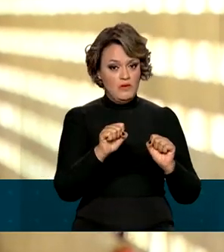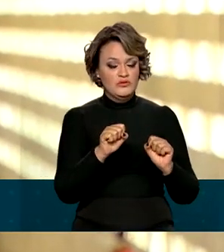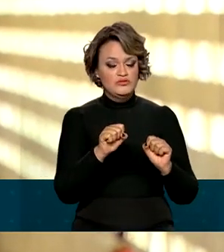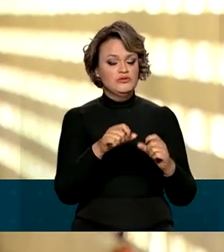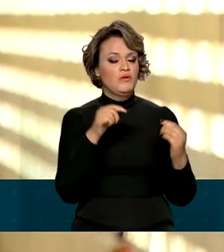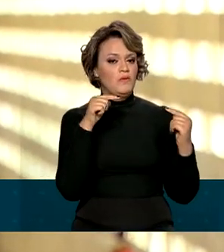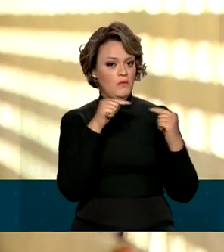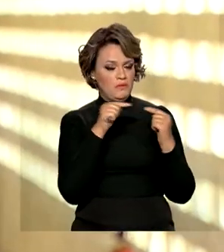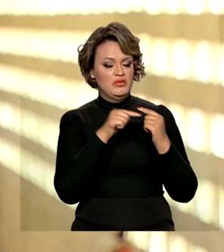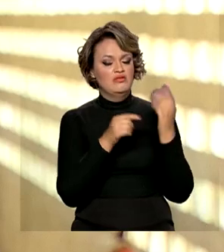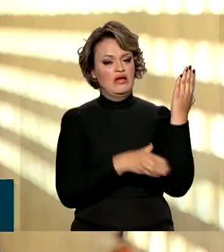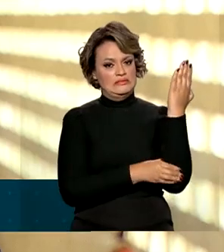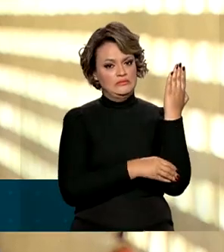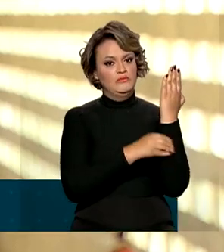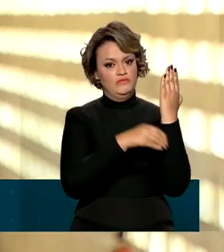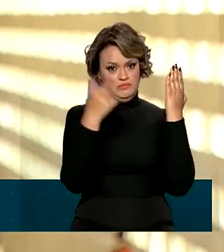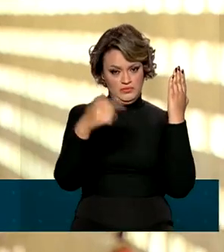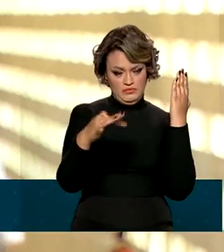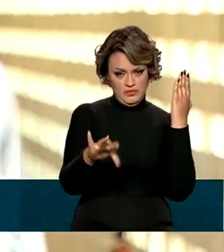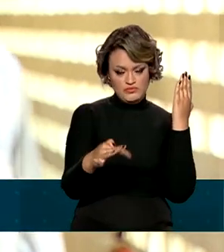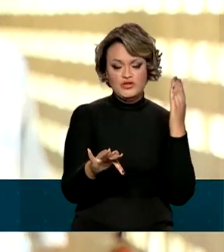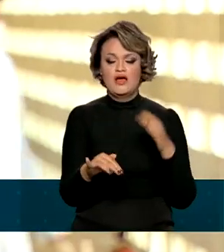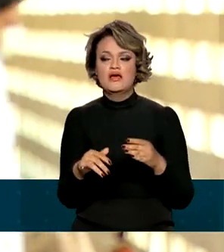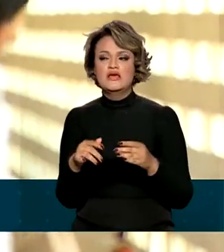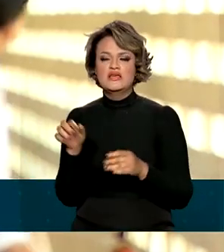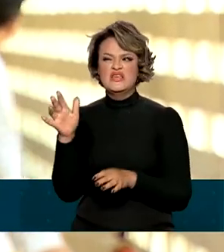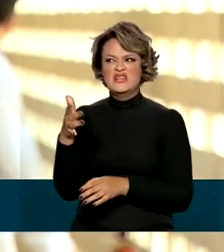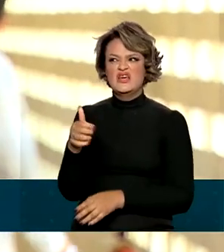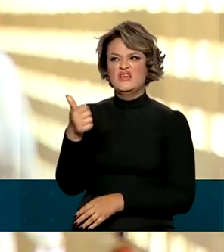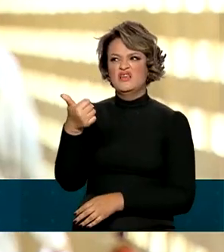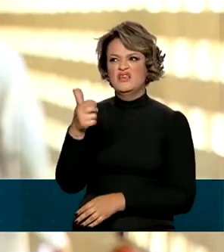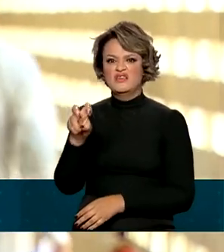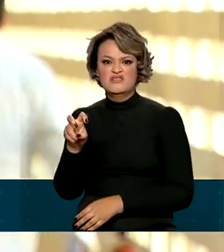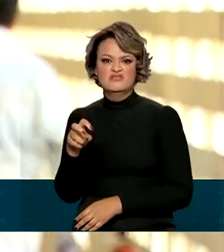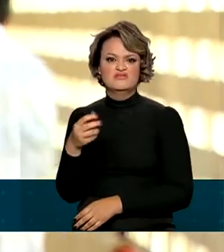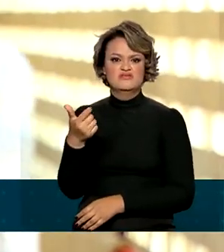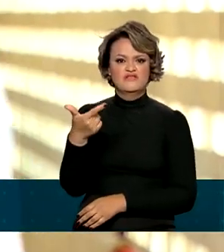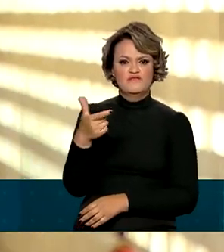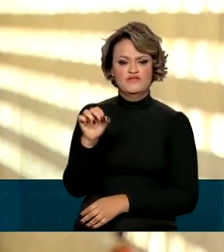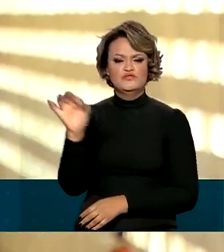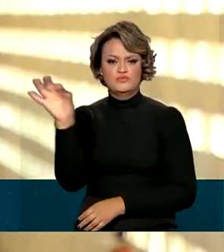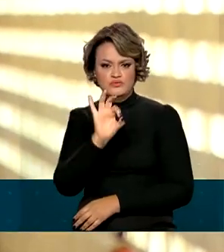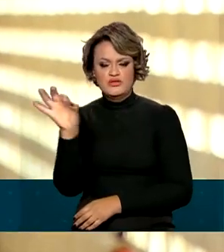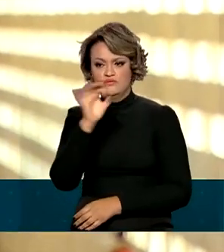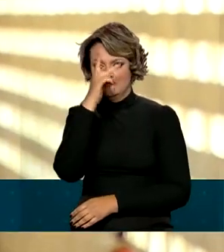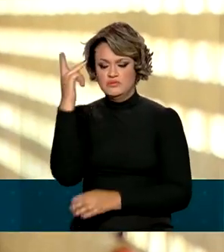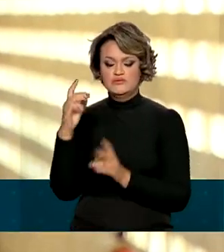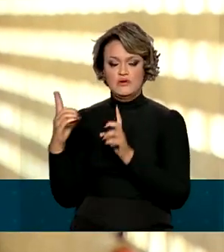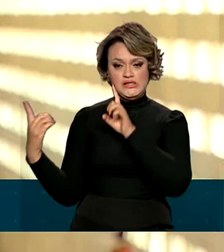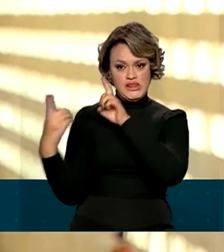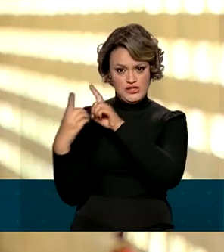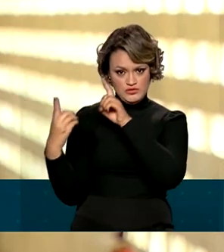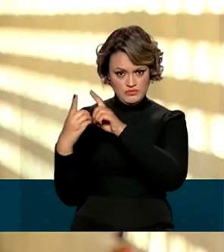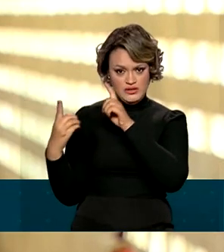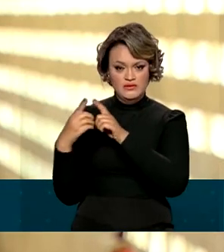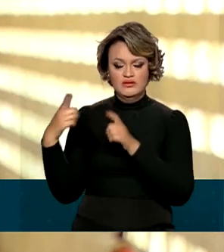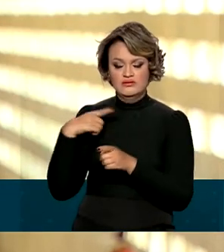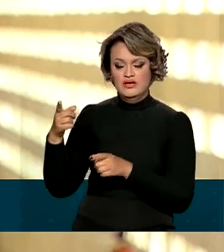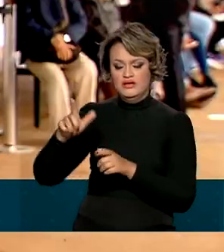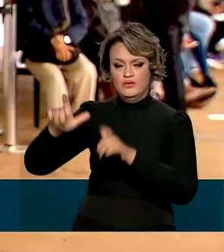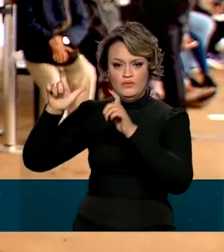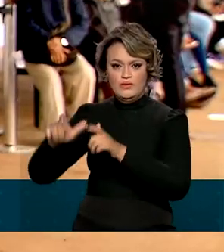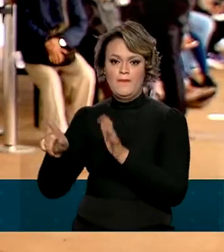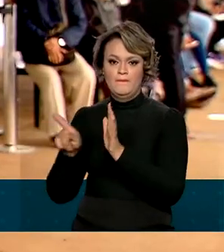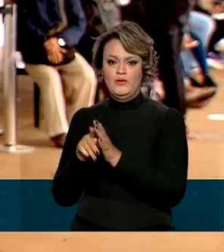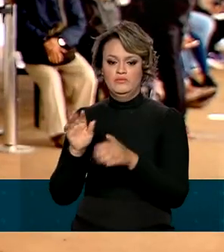ter um quadro compatível com fibromialgia e até quinze a vinte por cento dos pacientes que são atendidos em unidade de